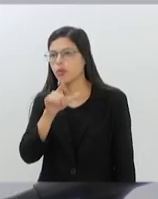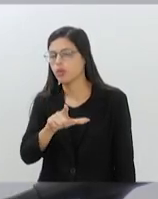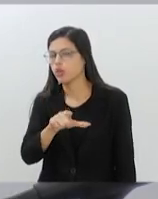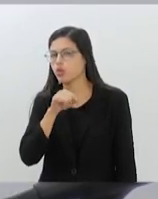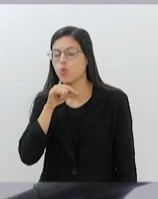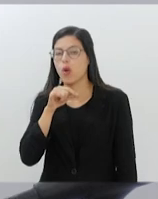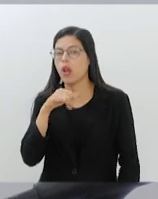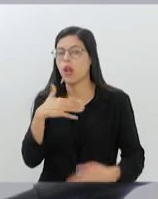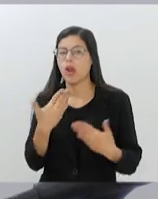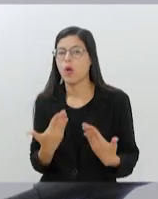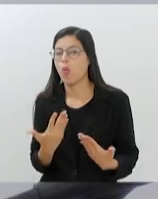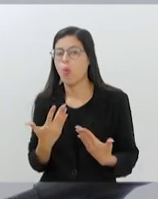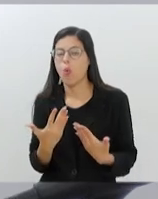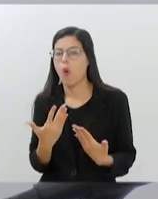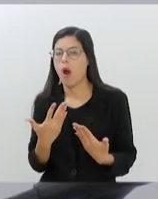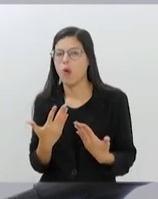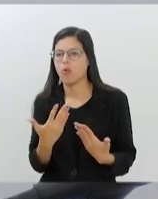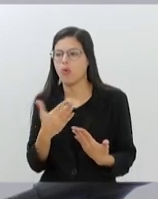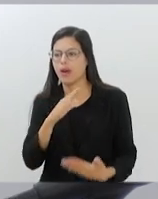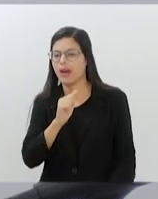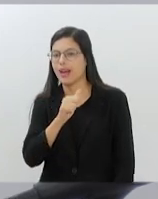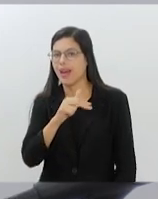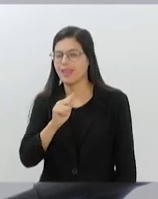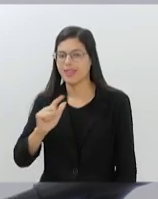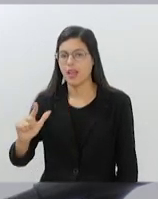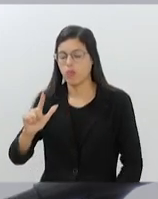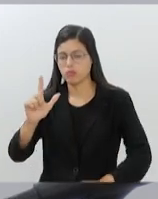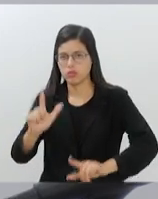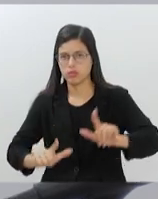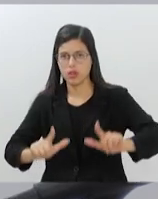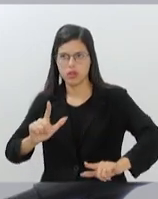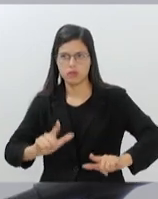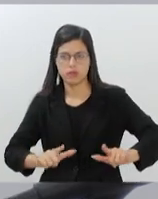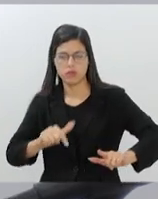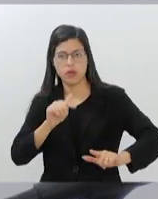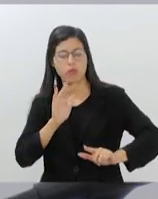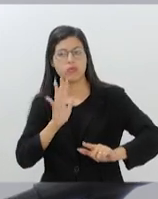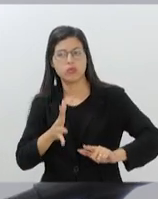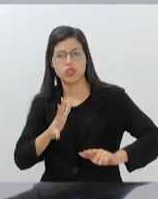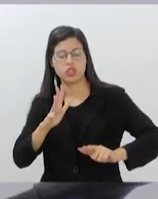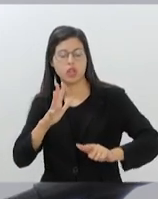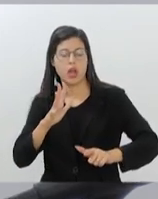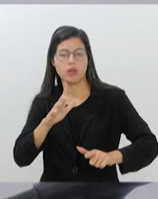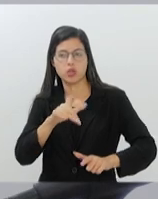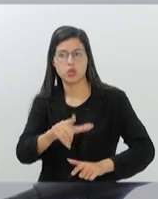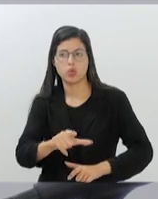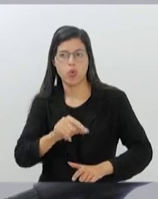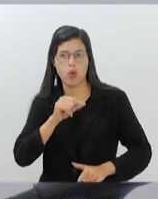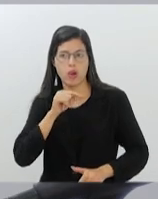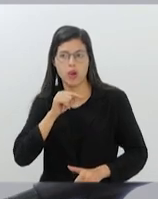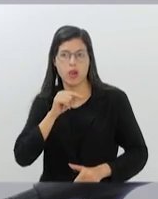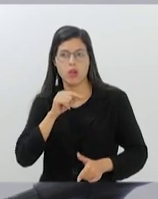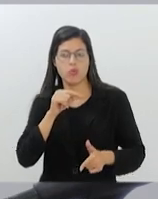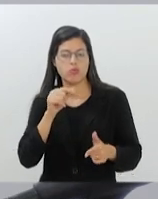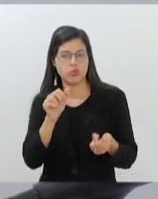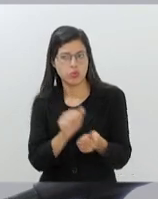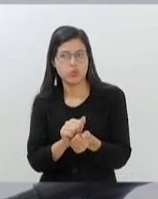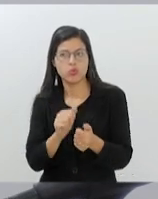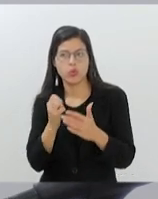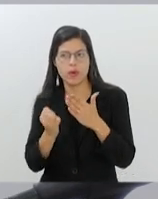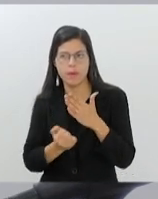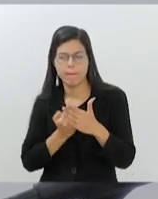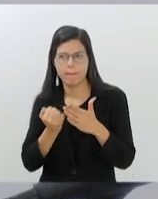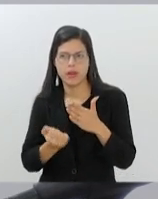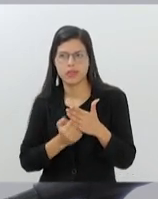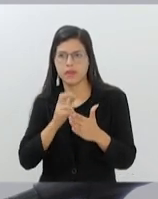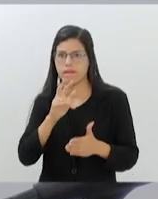inclusive que já alterou algumas vezes com a agência qual veículo específico seria o o receptor